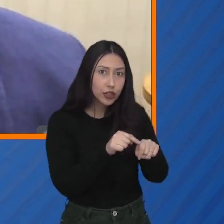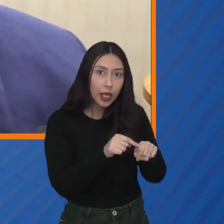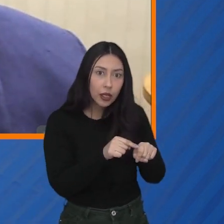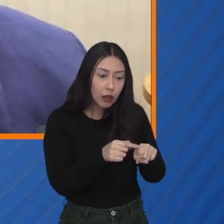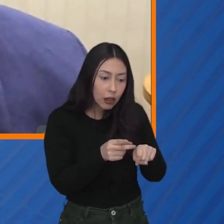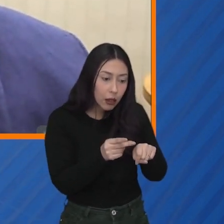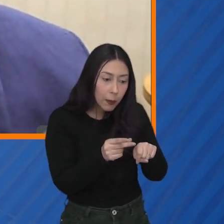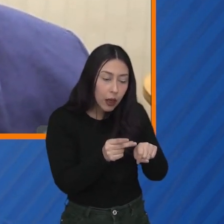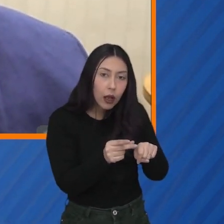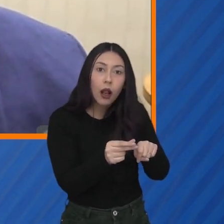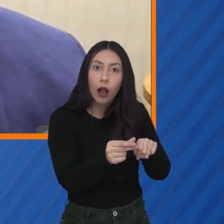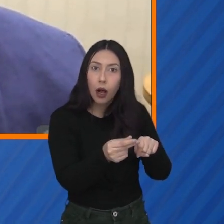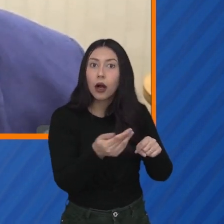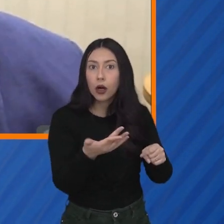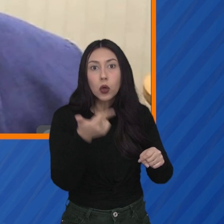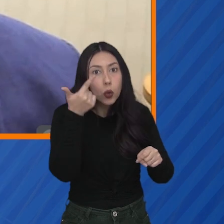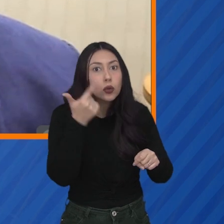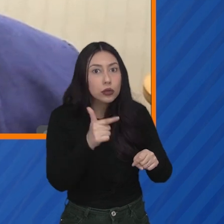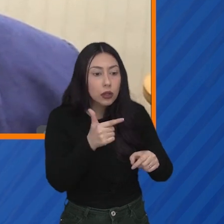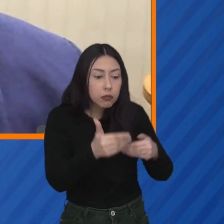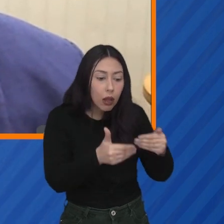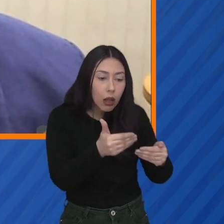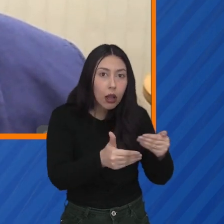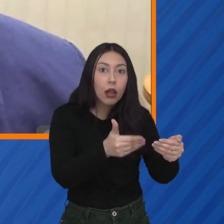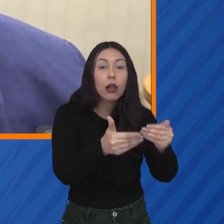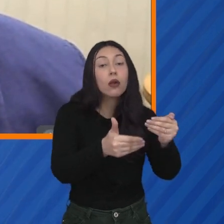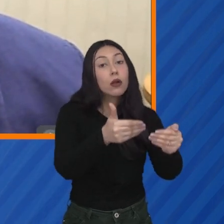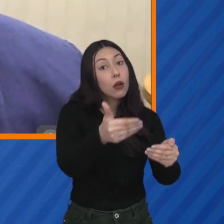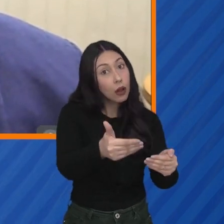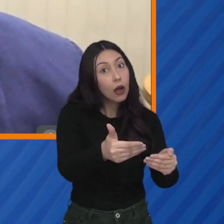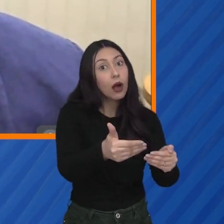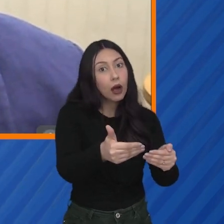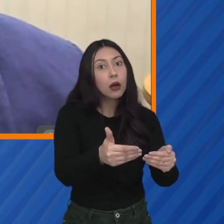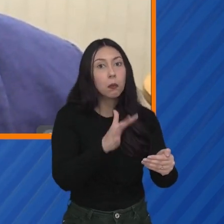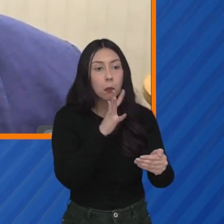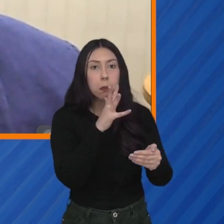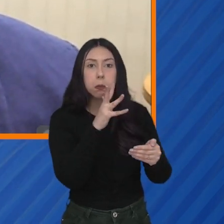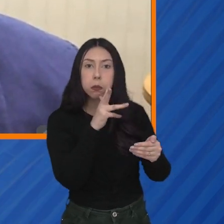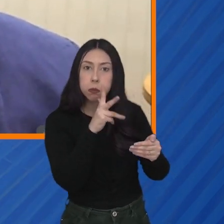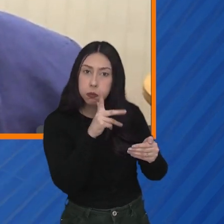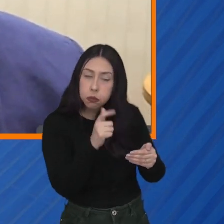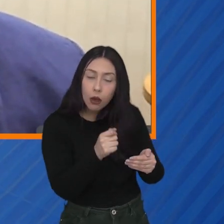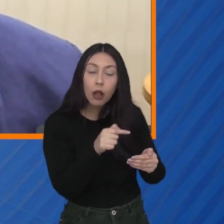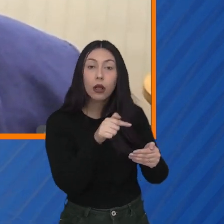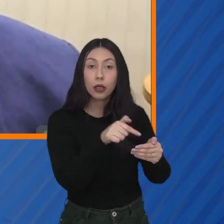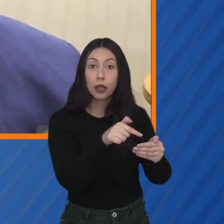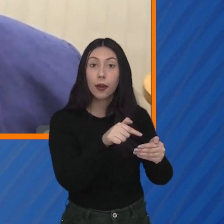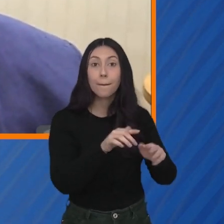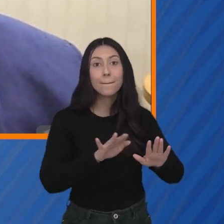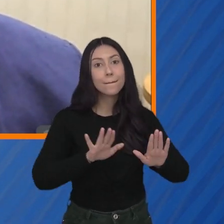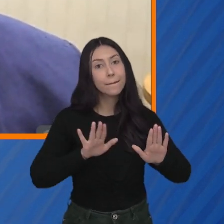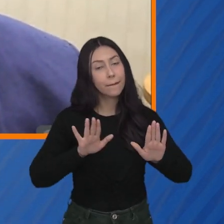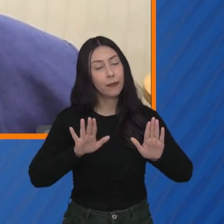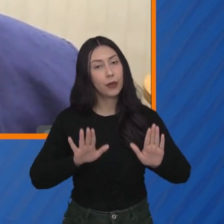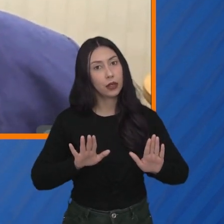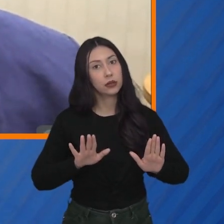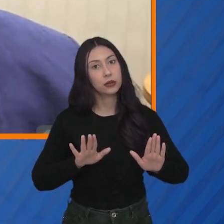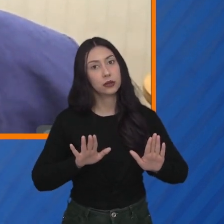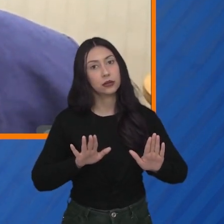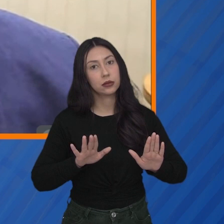produto para a bem do consumidor, né, para que o consumidor tenha um produto mais estável durante um período de tempo